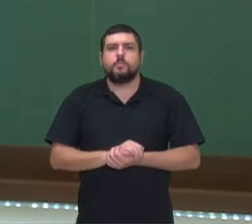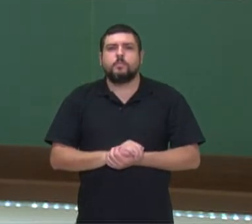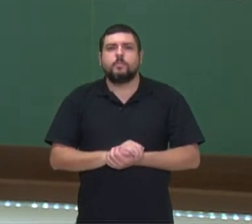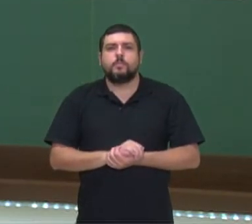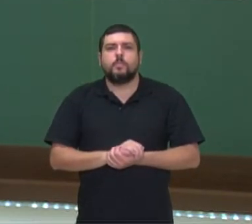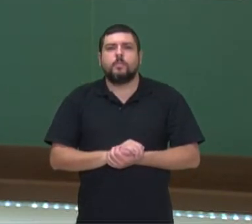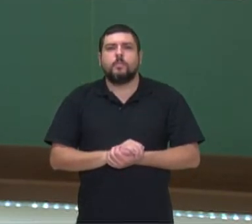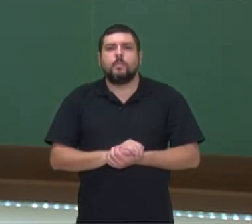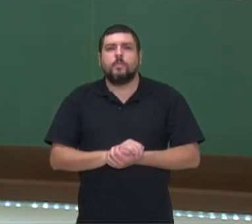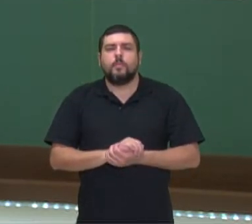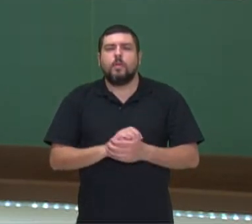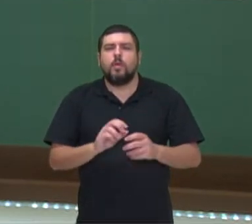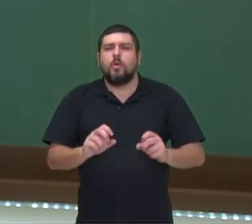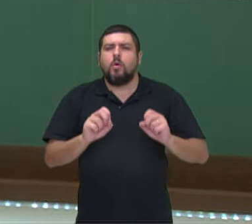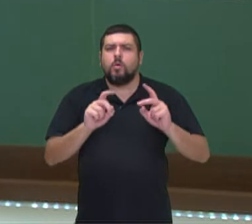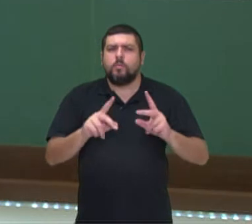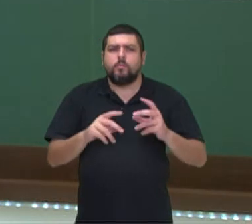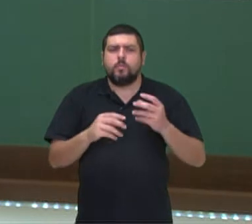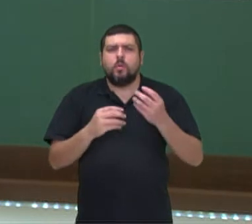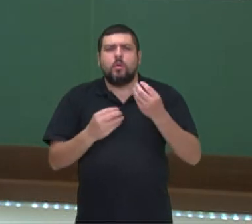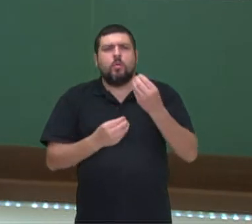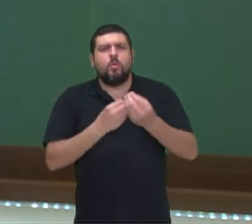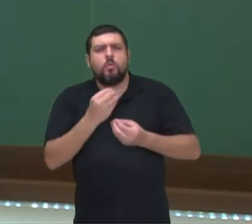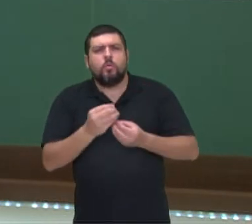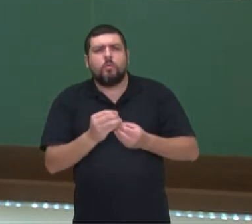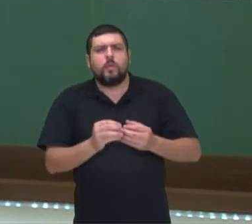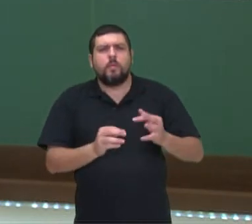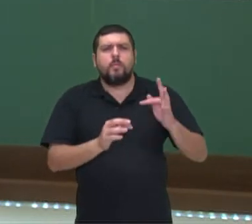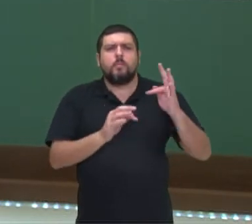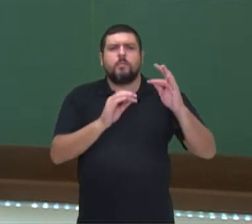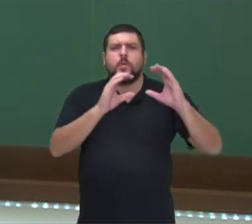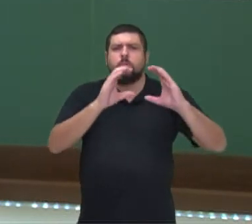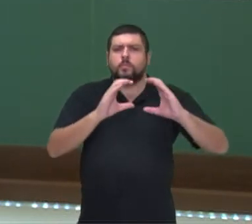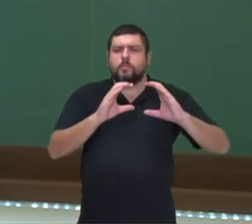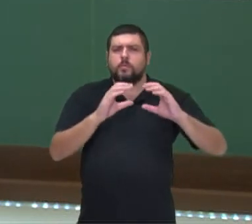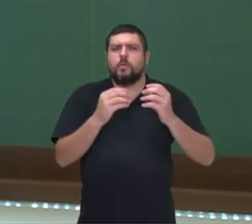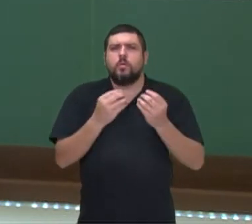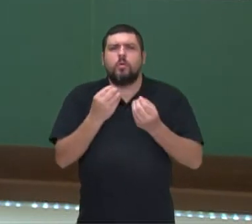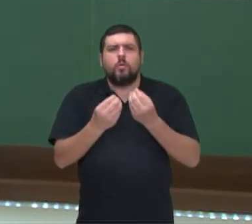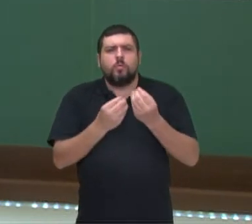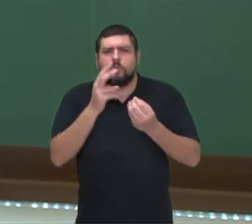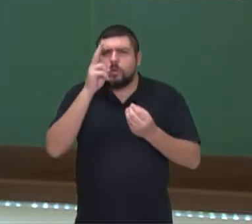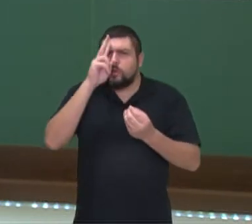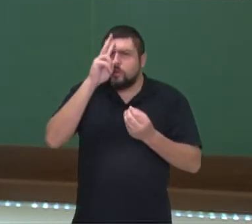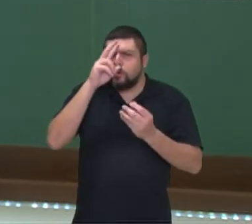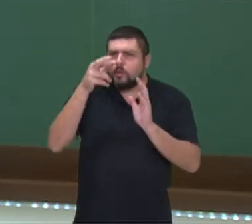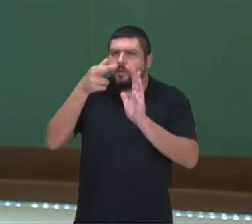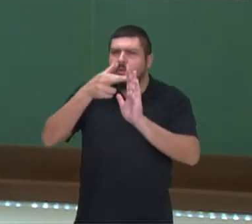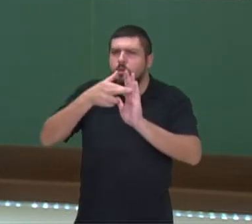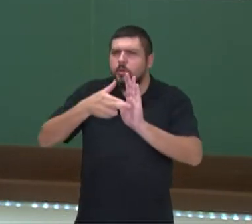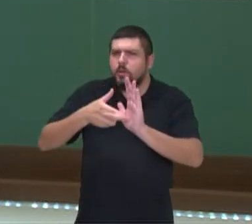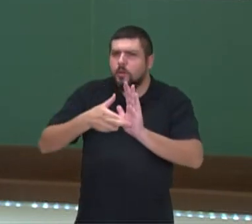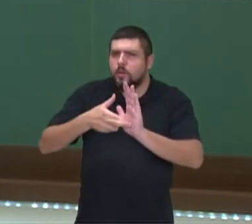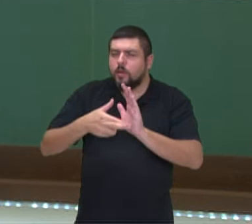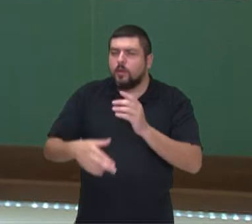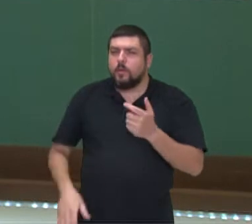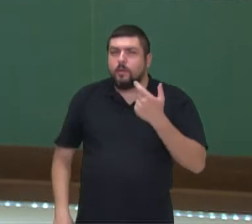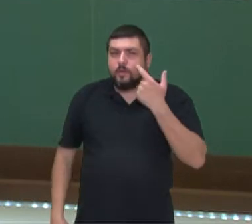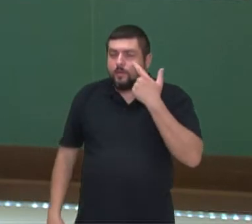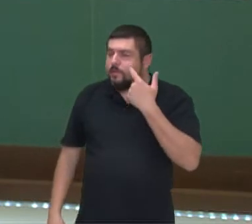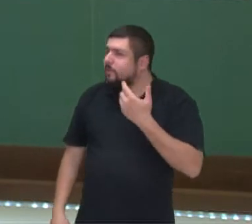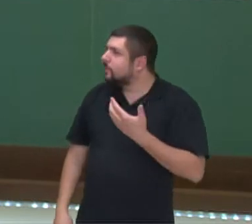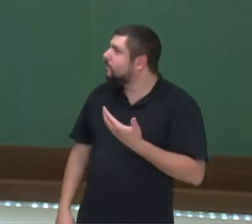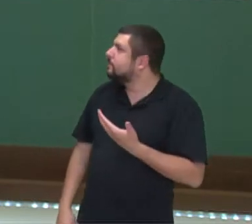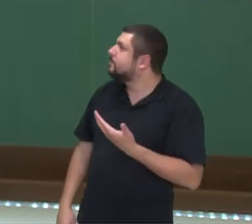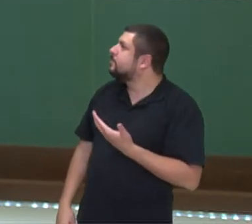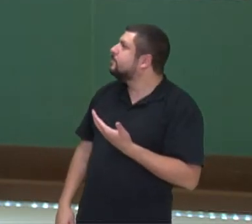né? Como que é essa lei de formação da função afim mesmo? Você lembra como que é? Então, para relembrar um pouquinho aqui, vamos